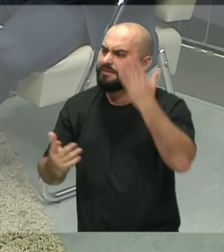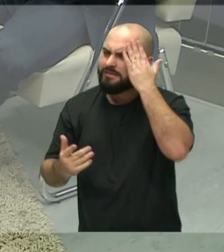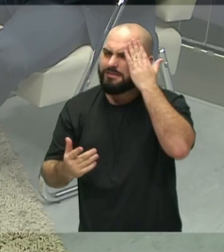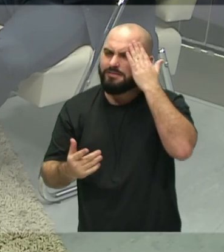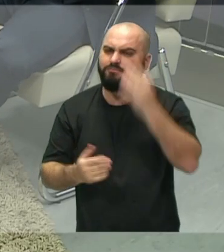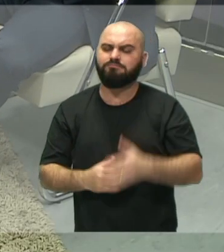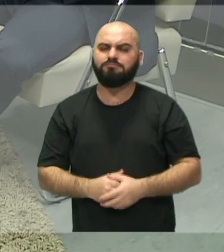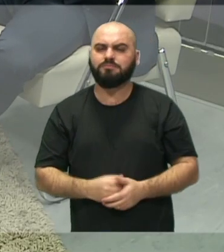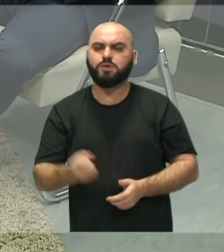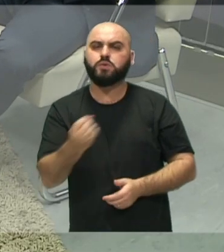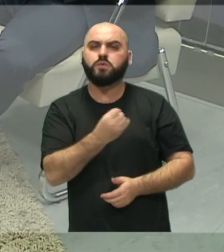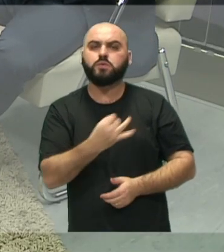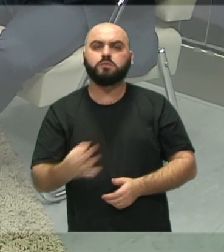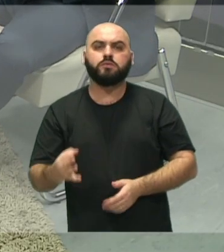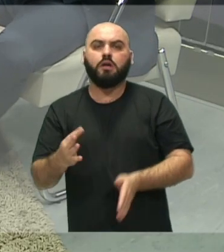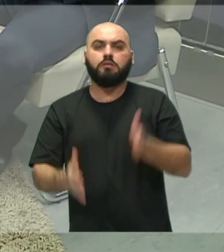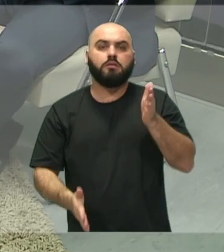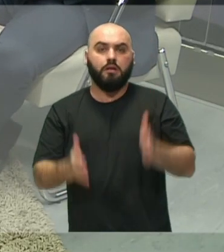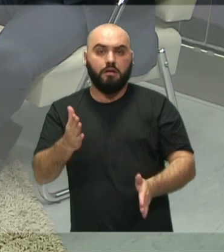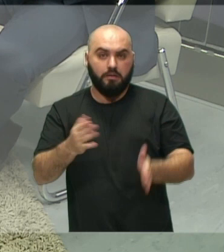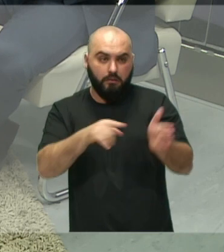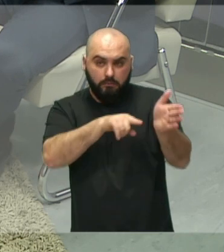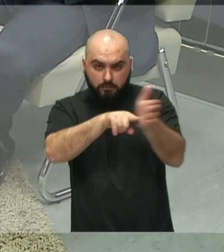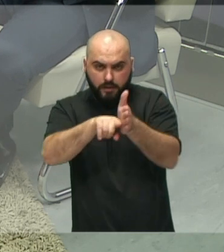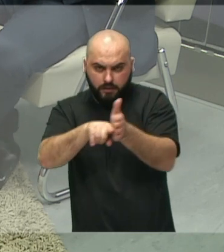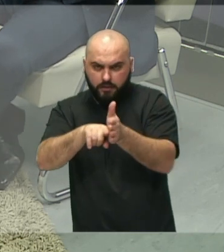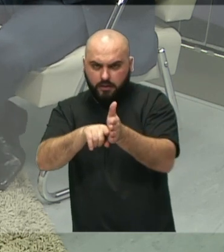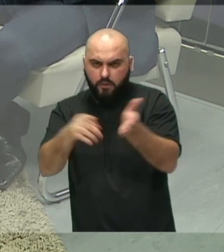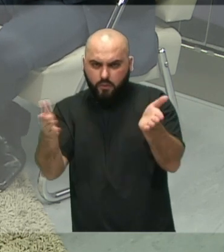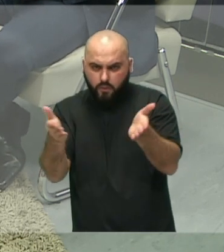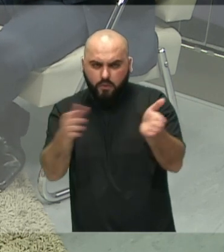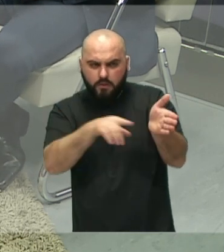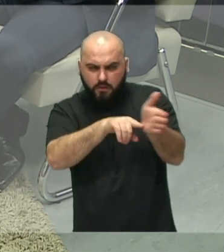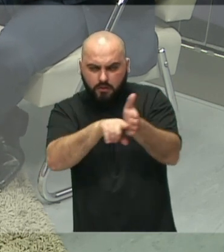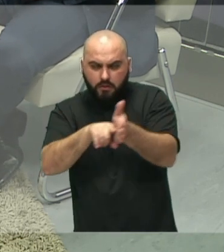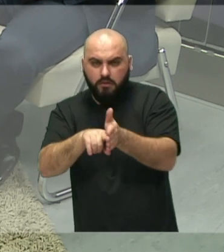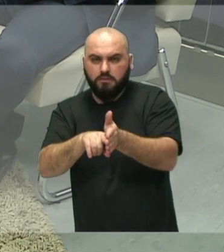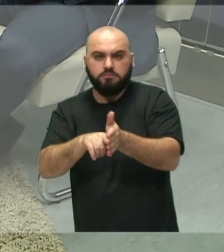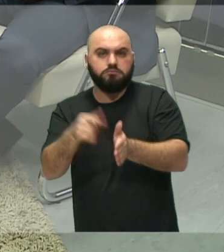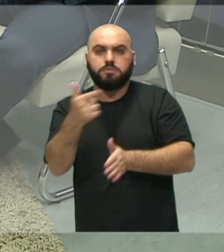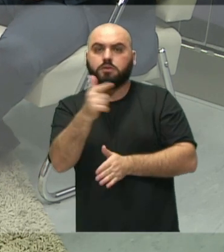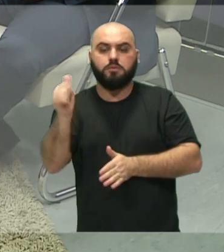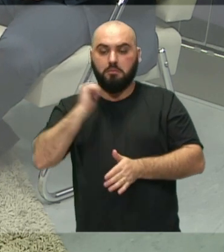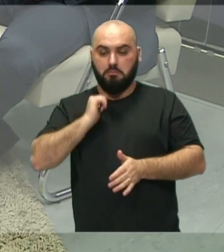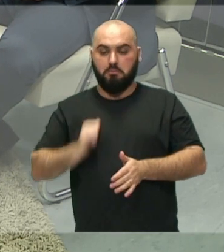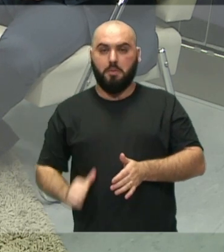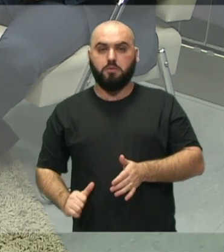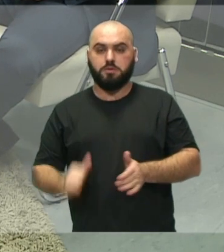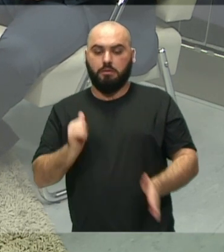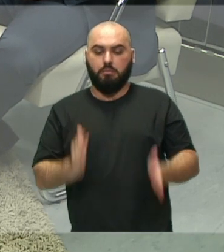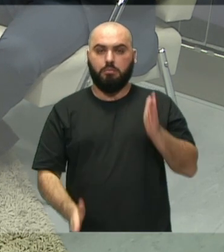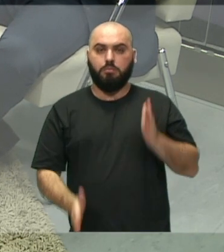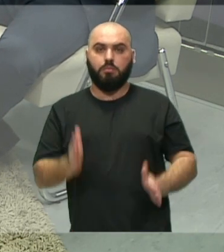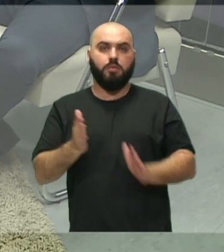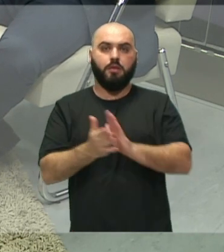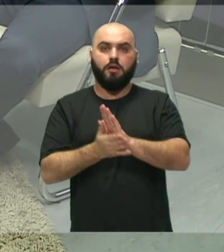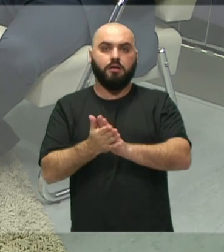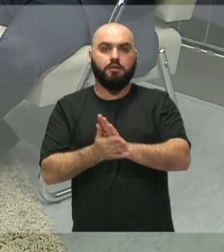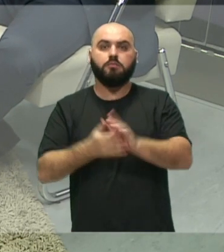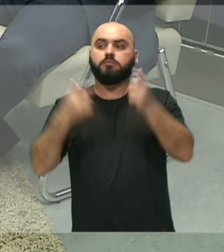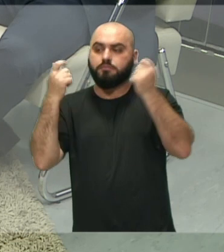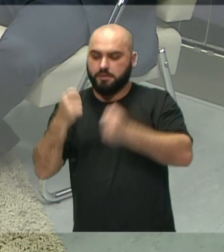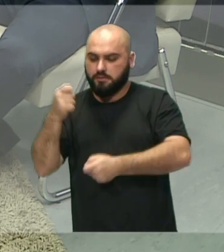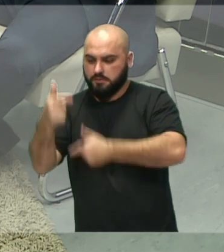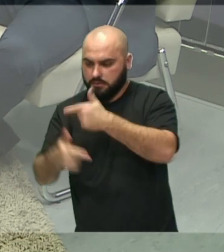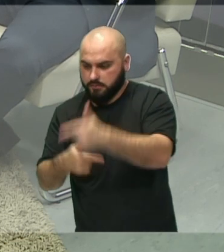quantos atletas olímpicos, se for fazer uma pesquisa que eu fiz hoje, eles não têm bolsa atleta. Eles têm que